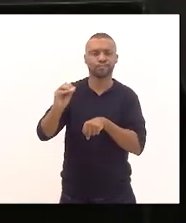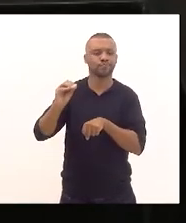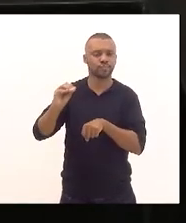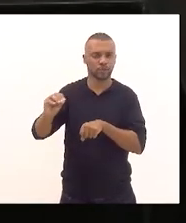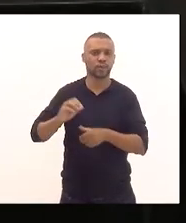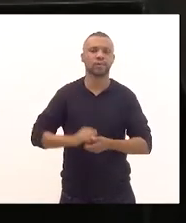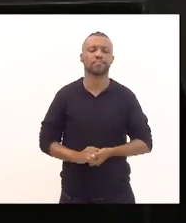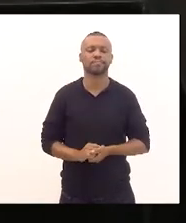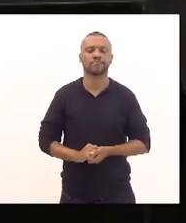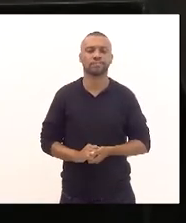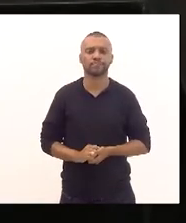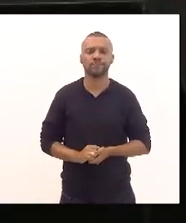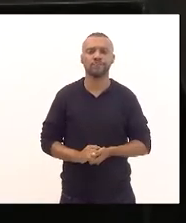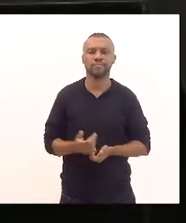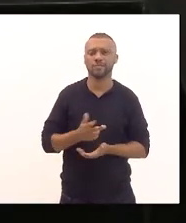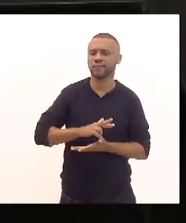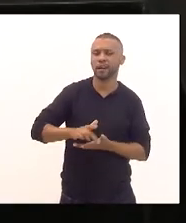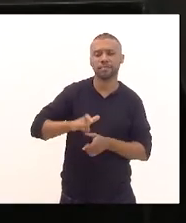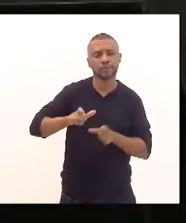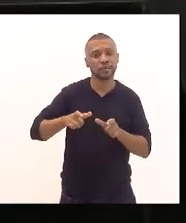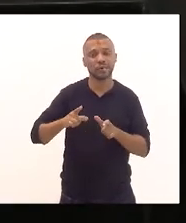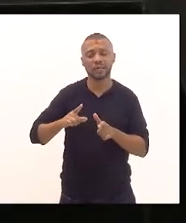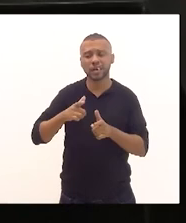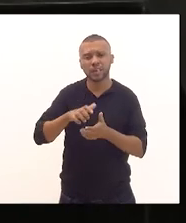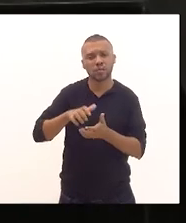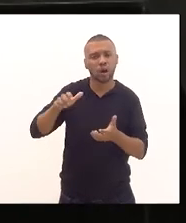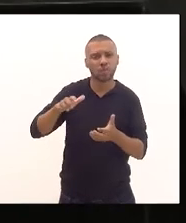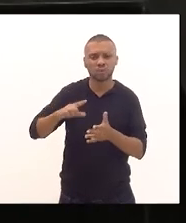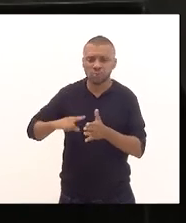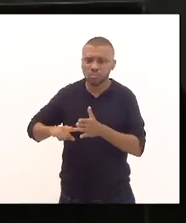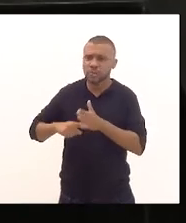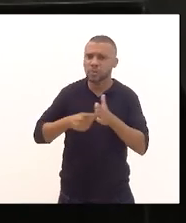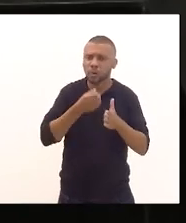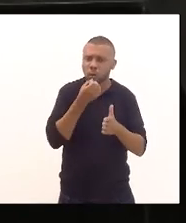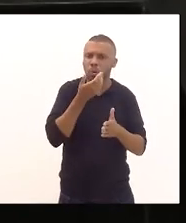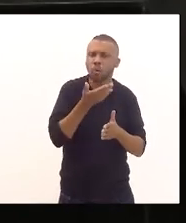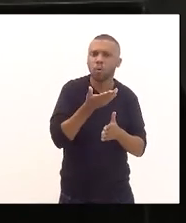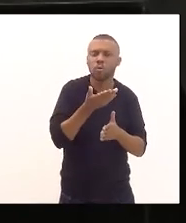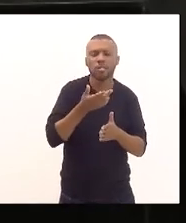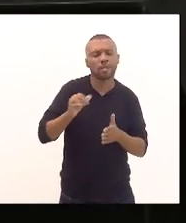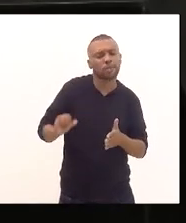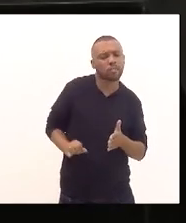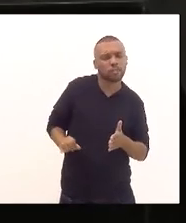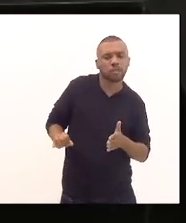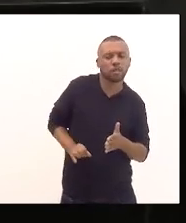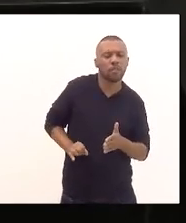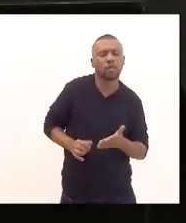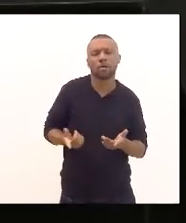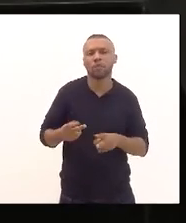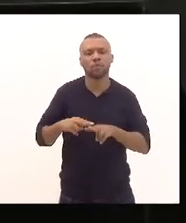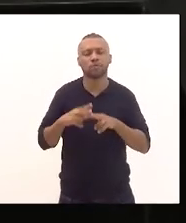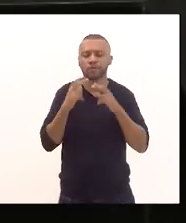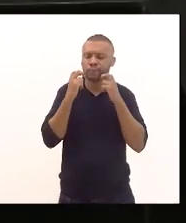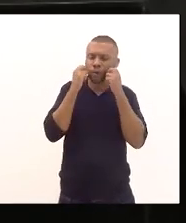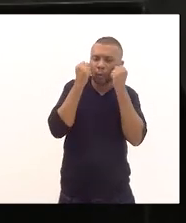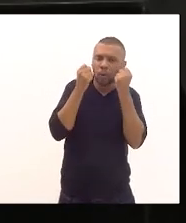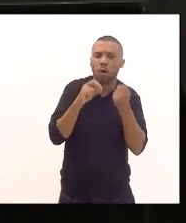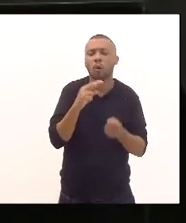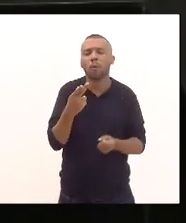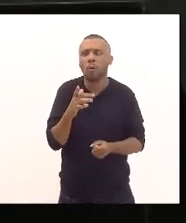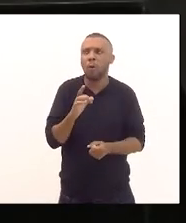muitos idosos porém não denunciam a violência sofrida por medo ou por vergonha